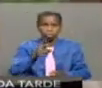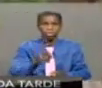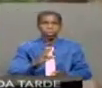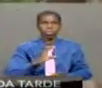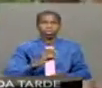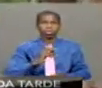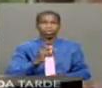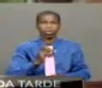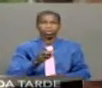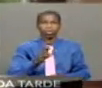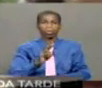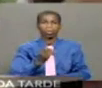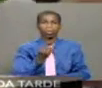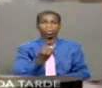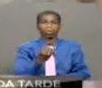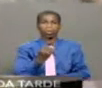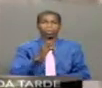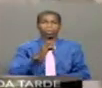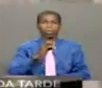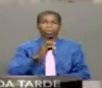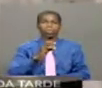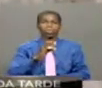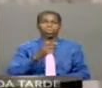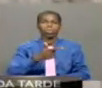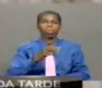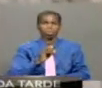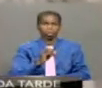esta Diocese. E entretanto